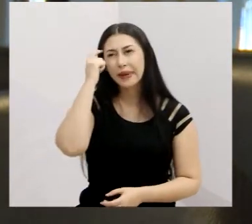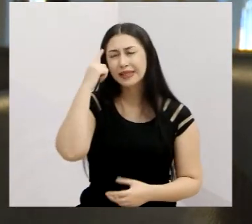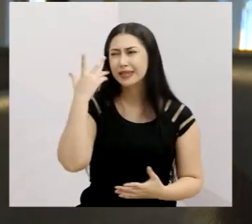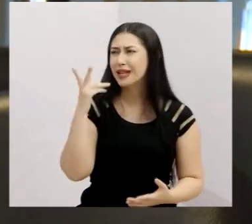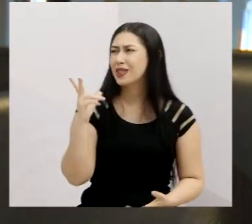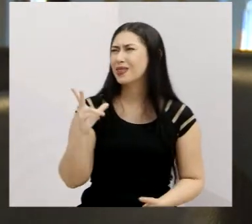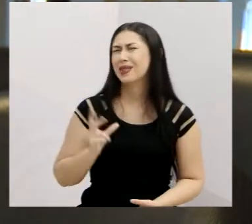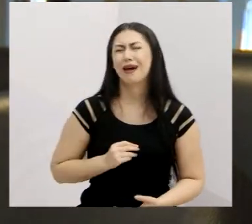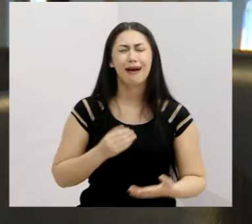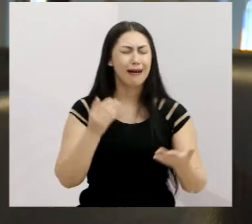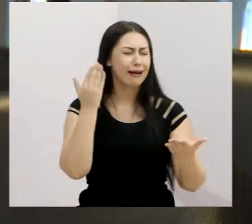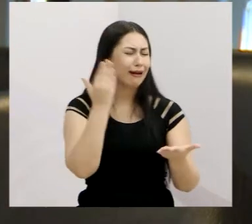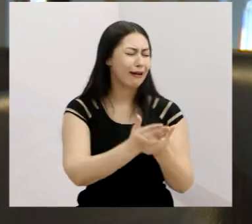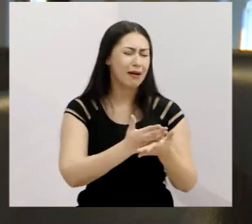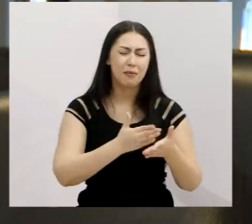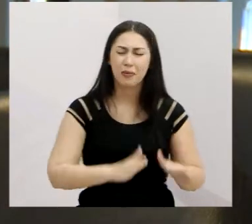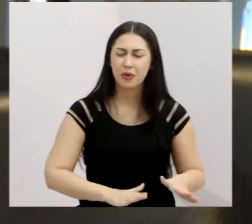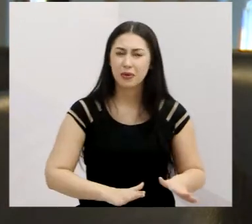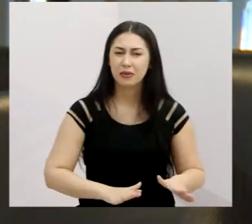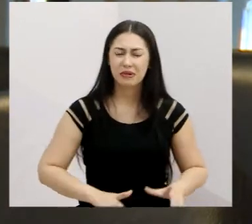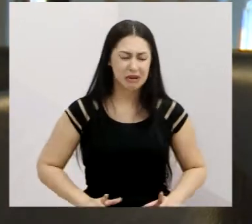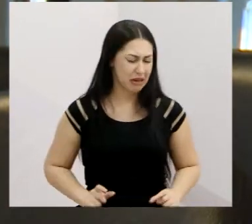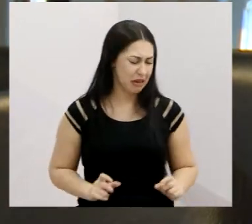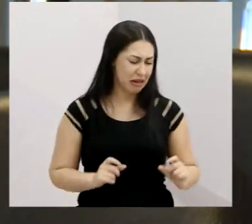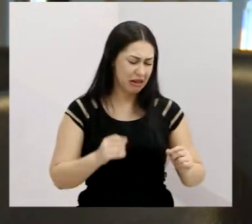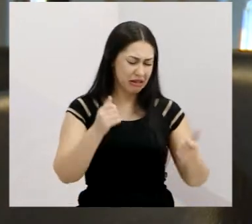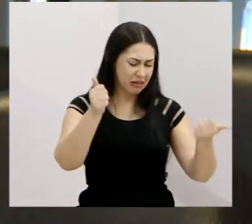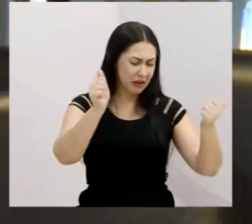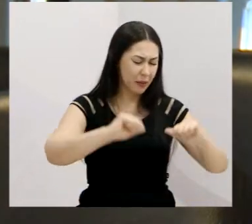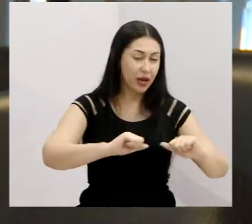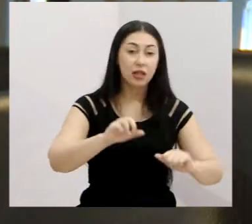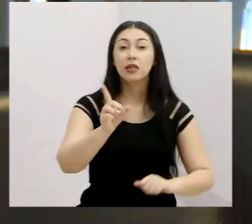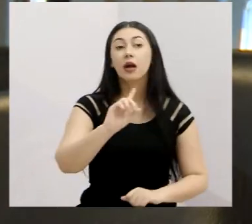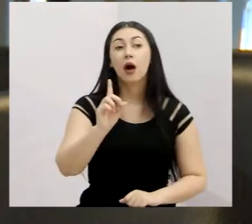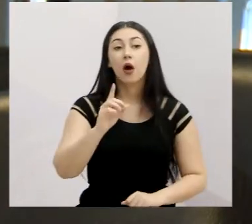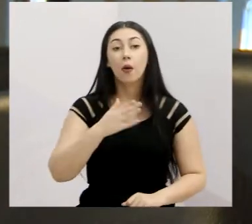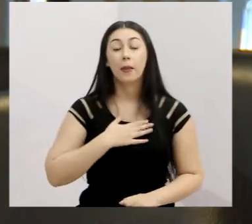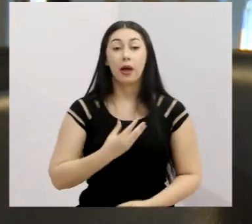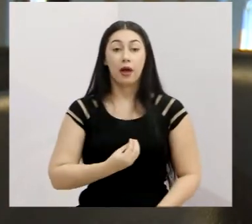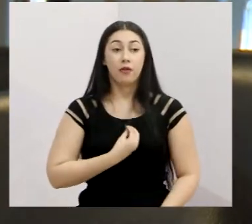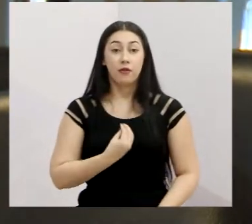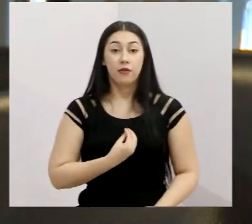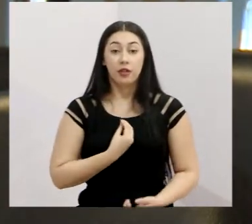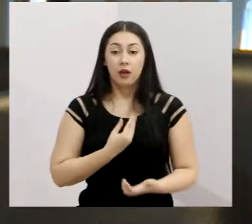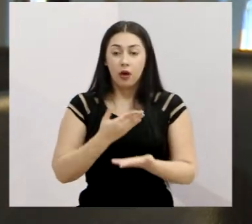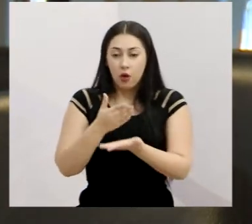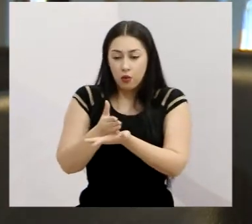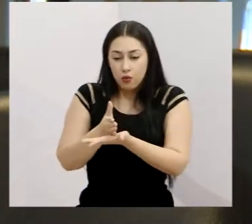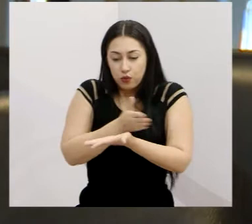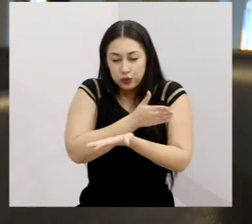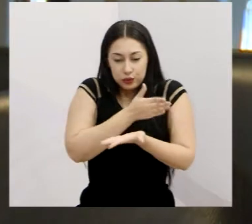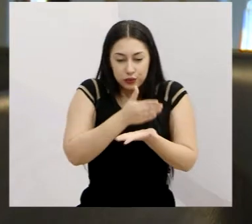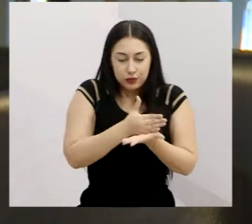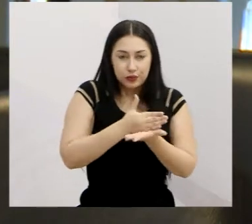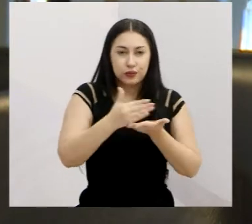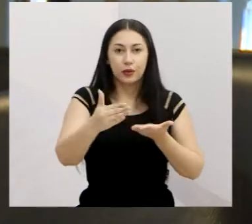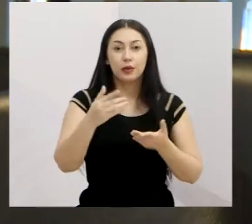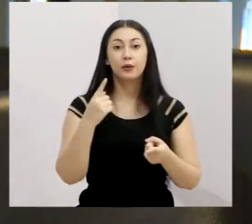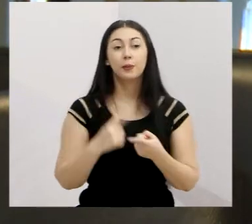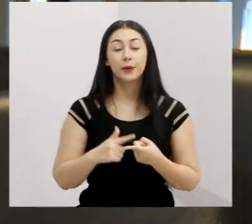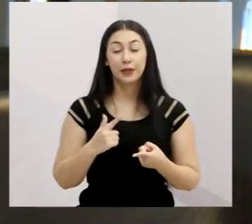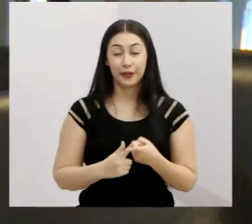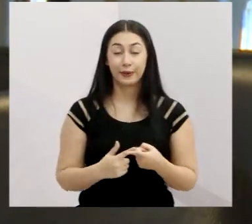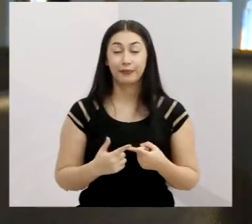tudo terminou porque você teve um câncer na minha vida foi um um divisor de águas porque